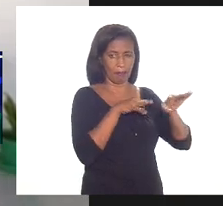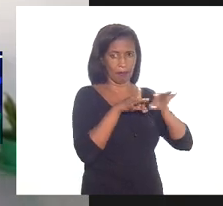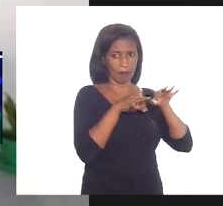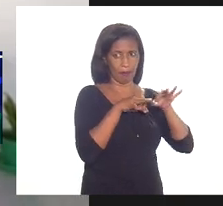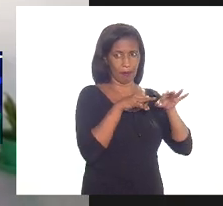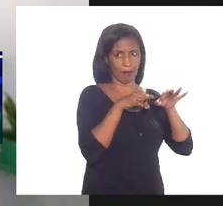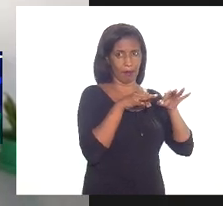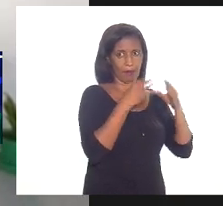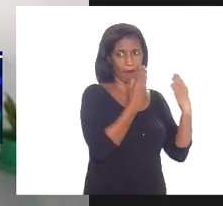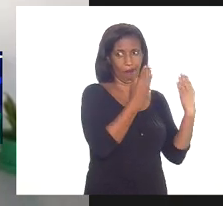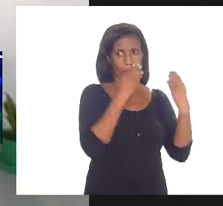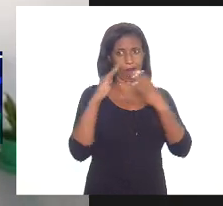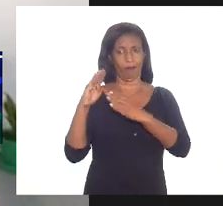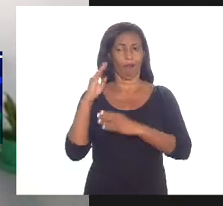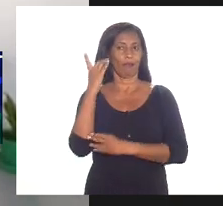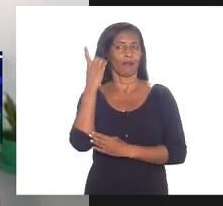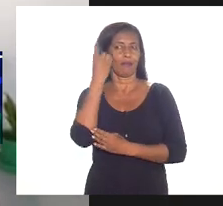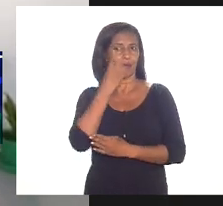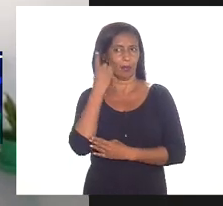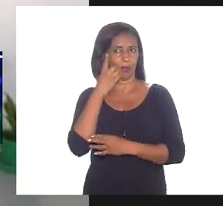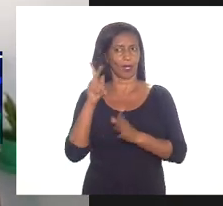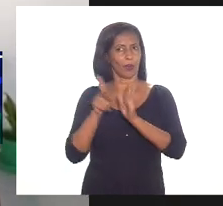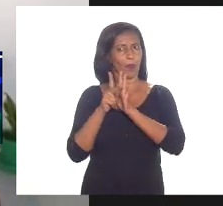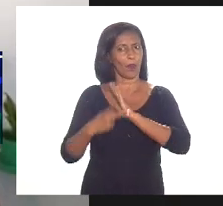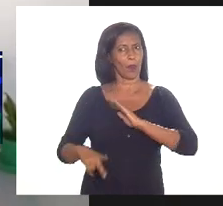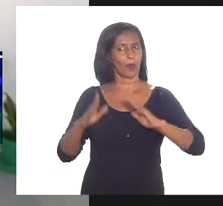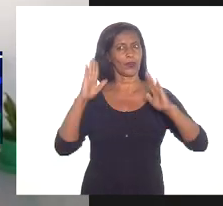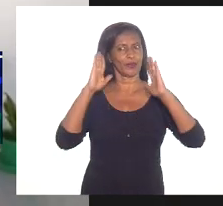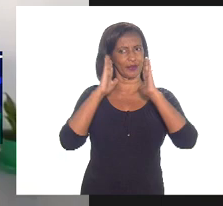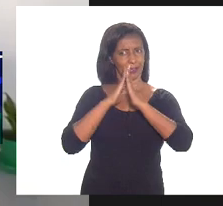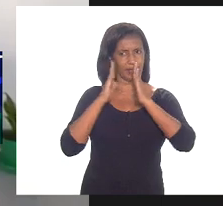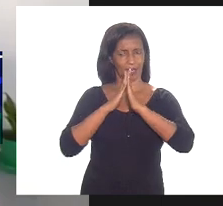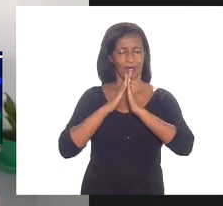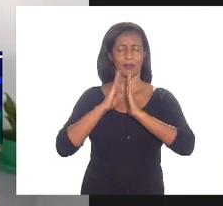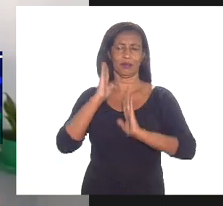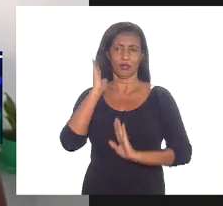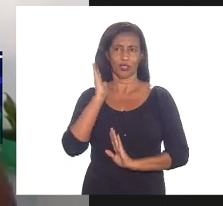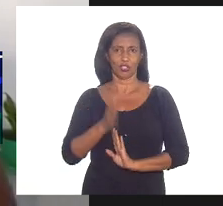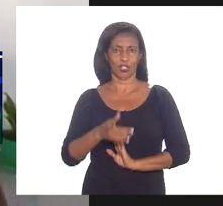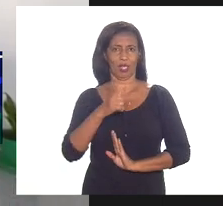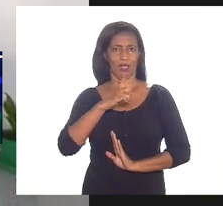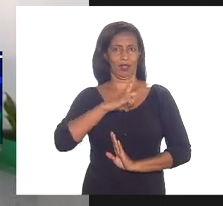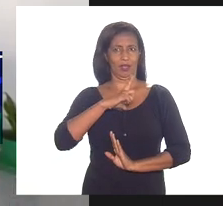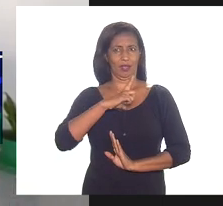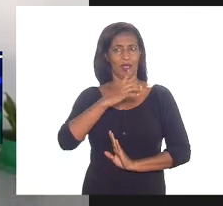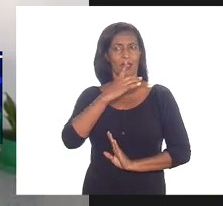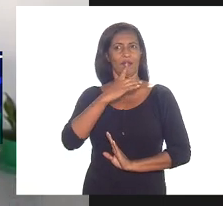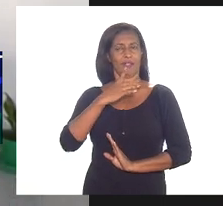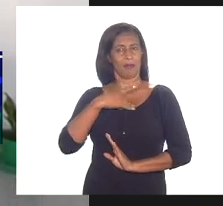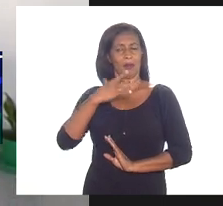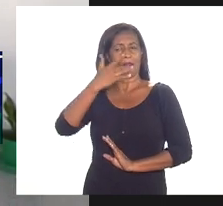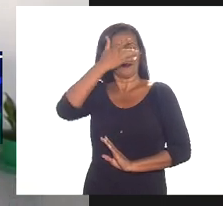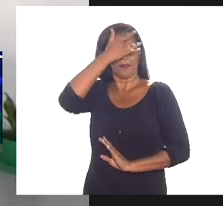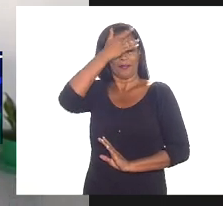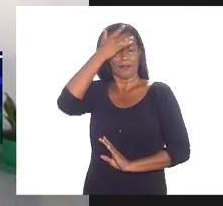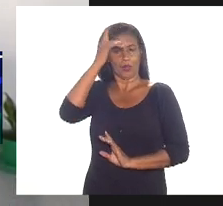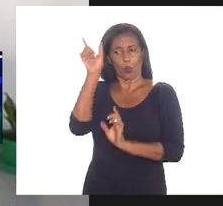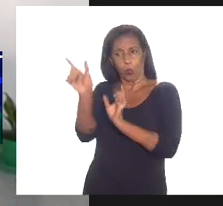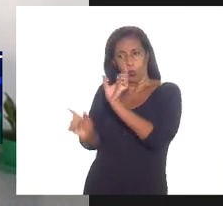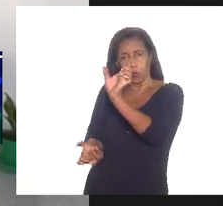assar deputados e deputadas dessa casa a gente já teve é in pessoa o o